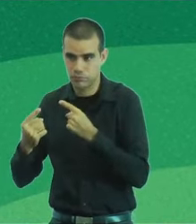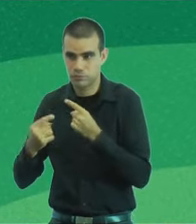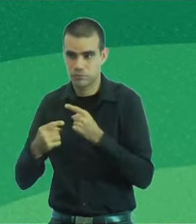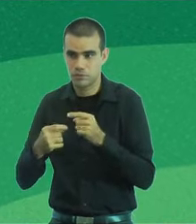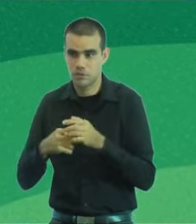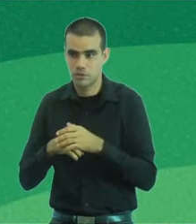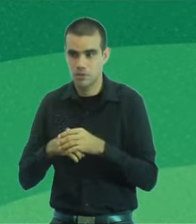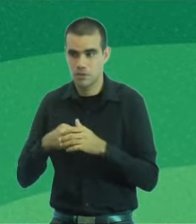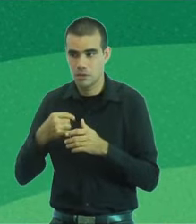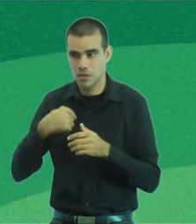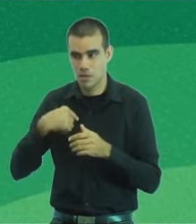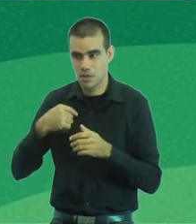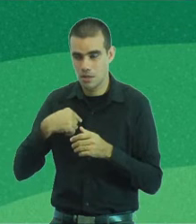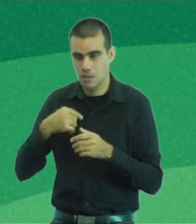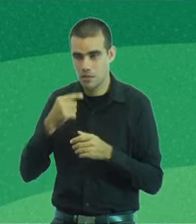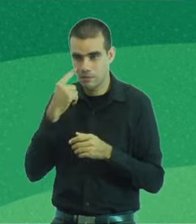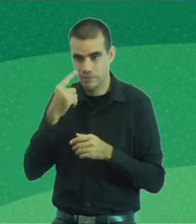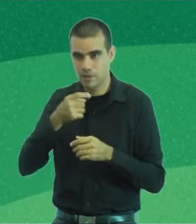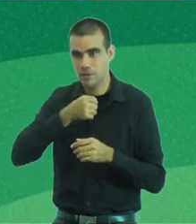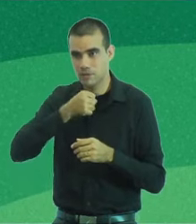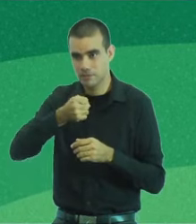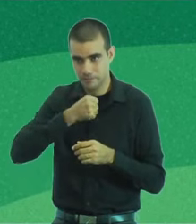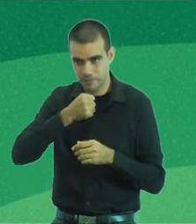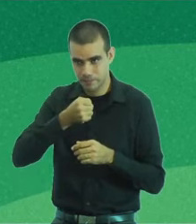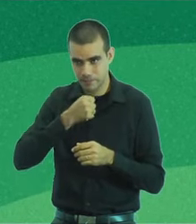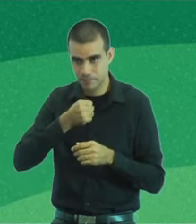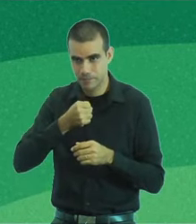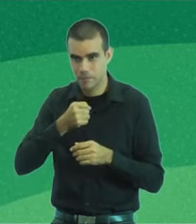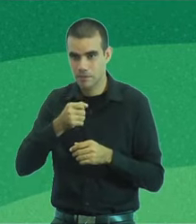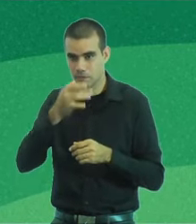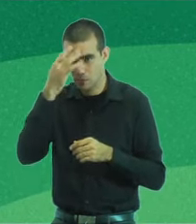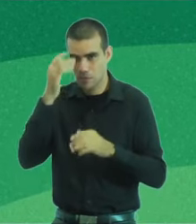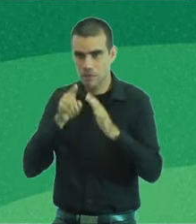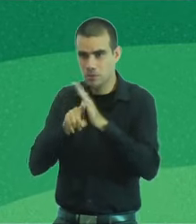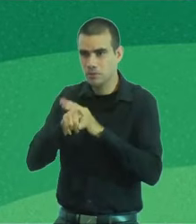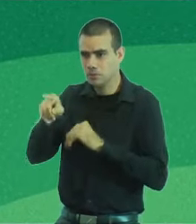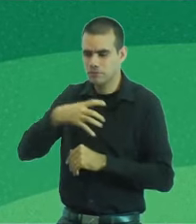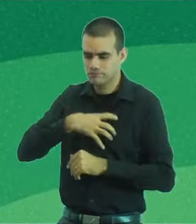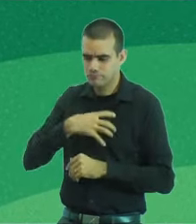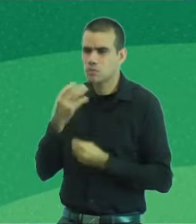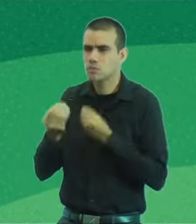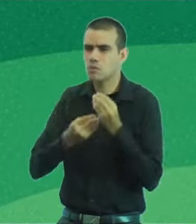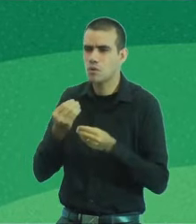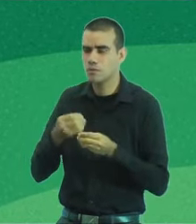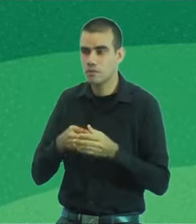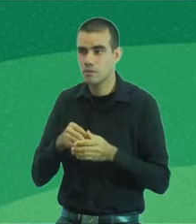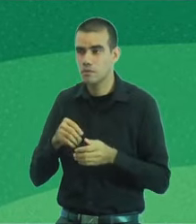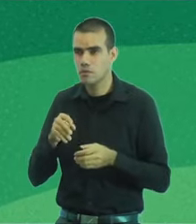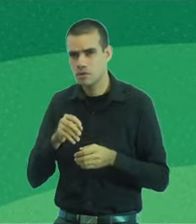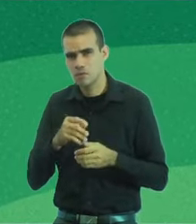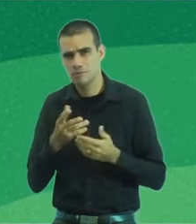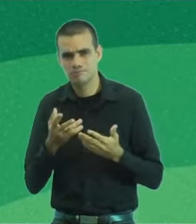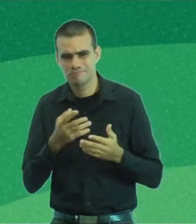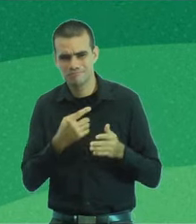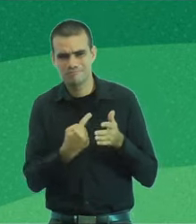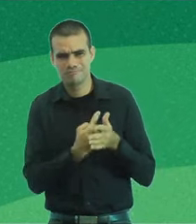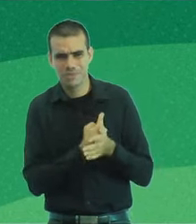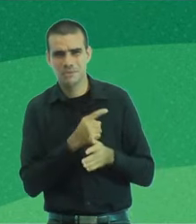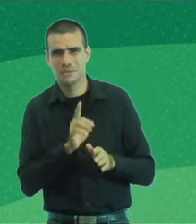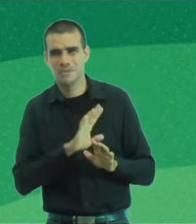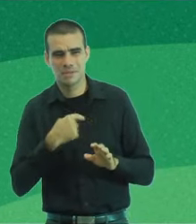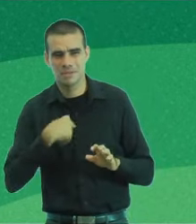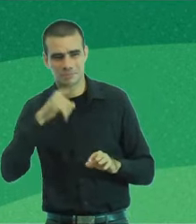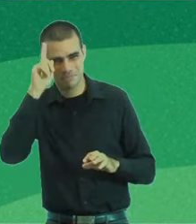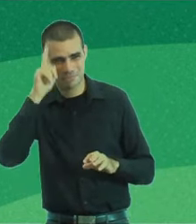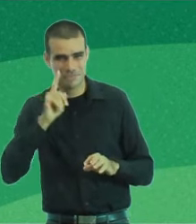e eu tava vendo uma entrevista com Guido que alguém perguntar como você sente com isso assim o Guido não me faz essa pergunta por favor eu não